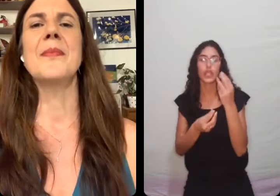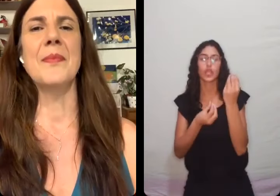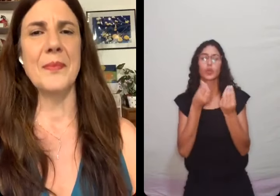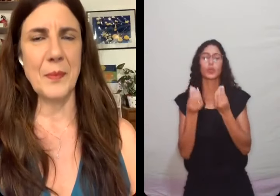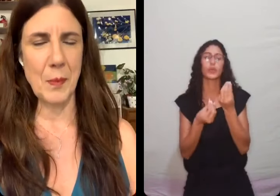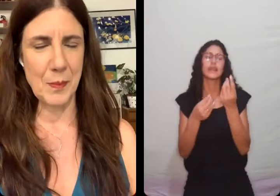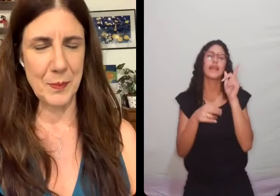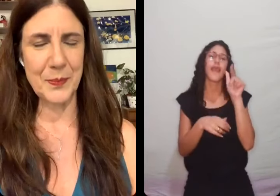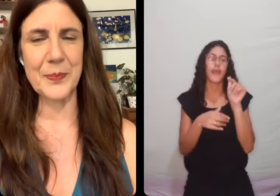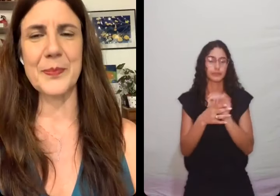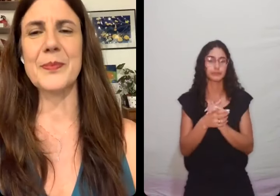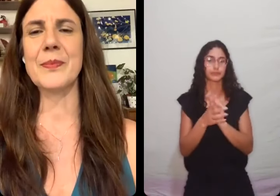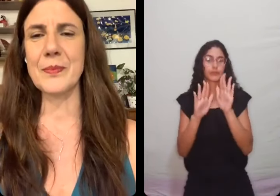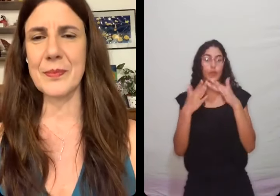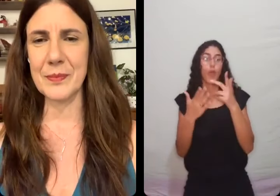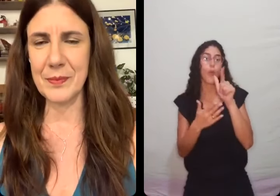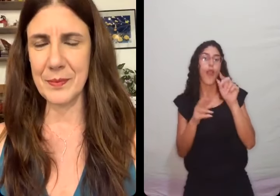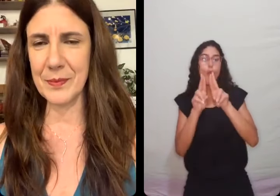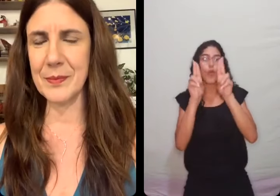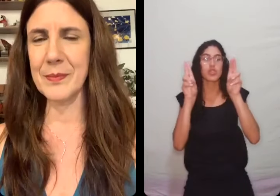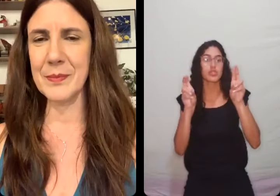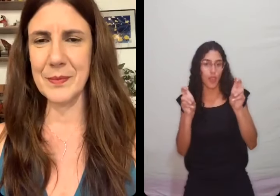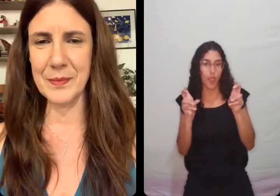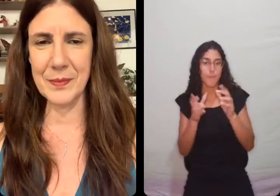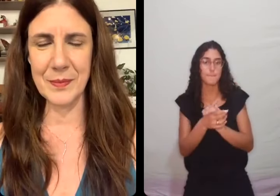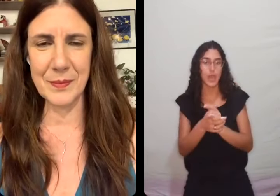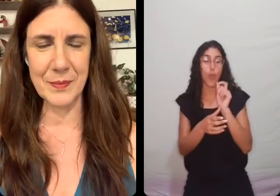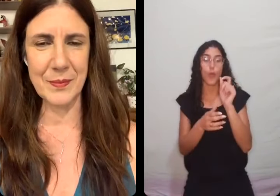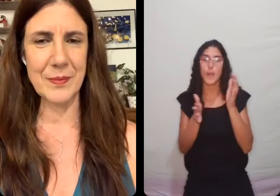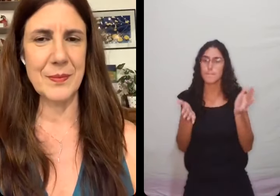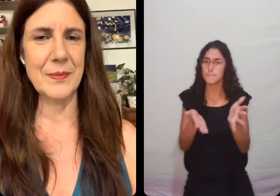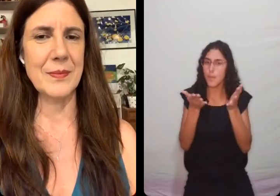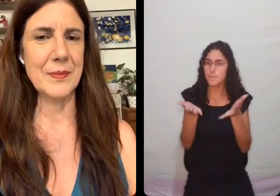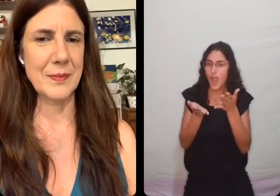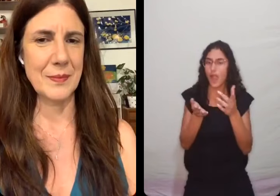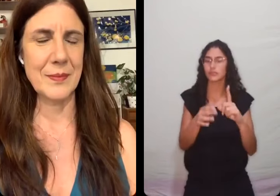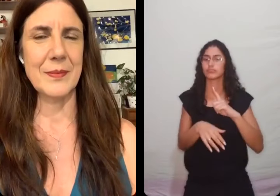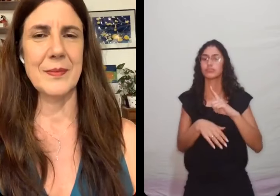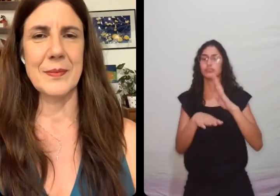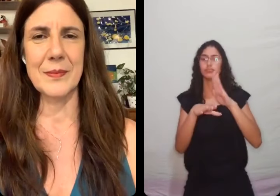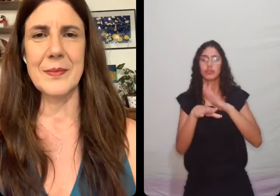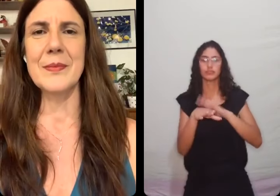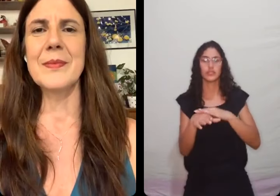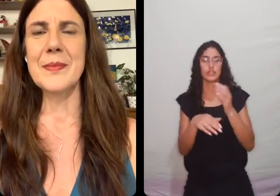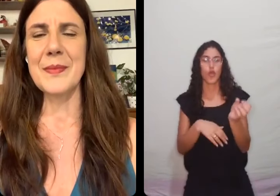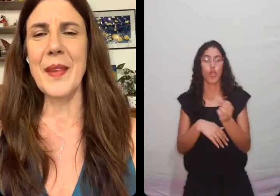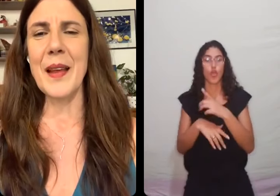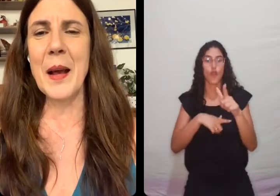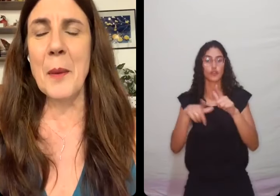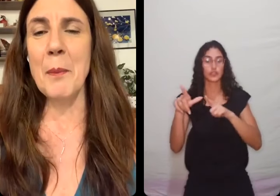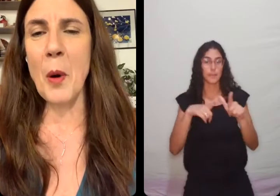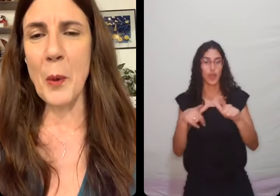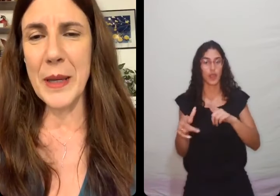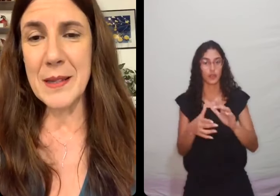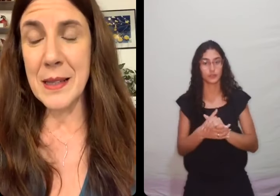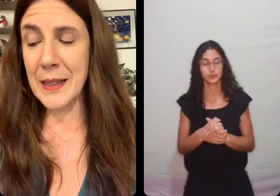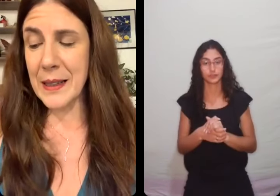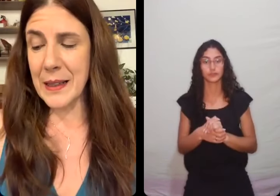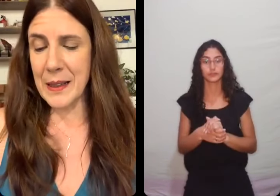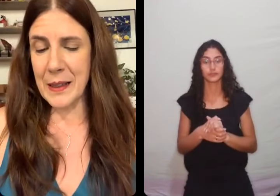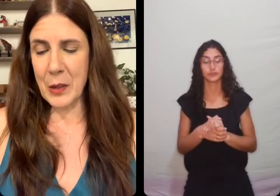né? Qual é o tema, o que te mobilizou a fazer esse novo trabalho, Justara? Bom,